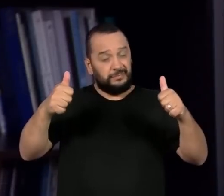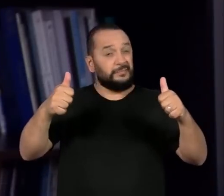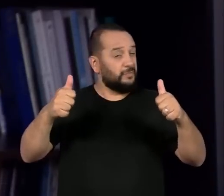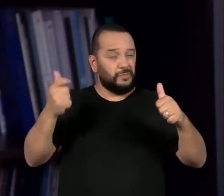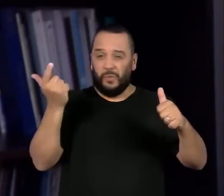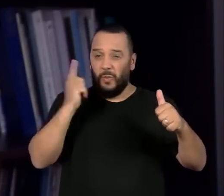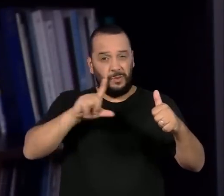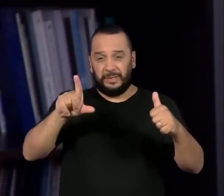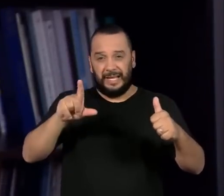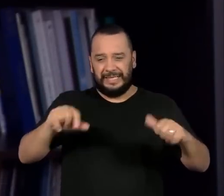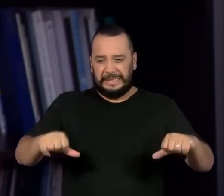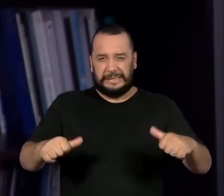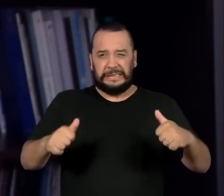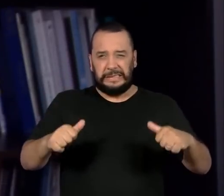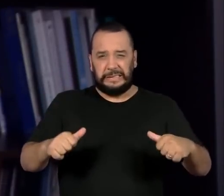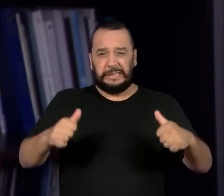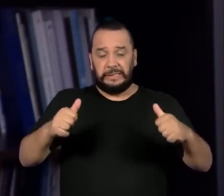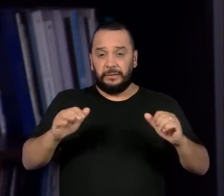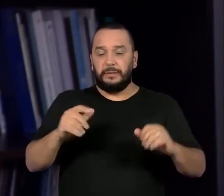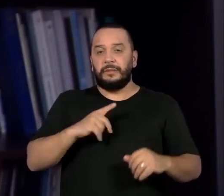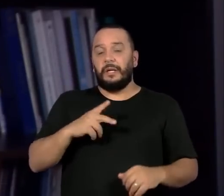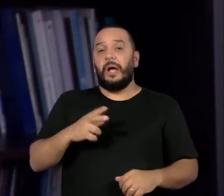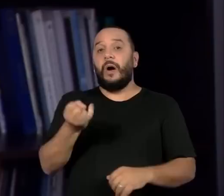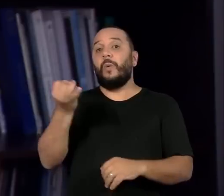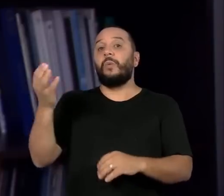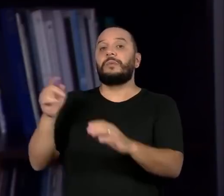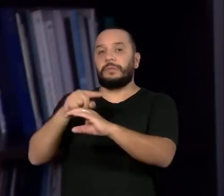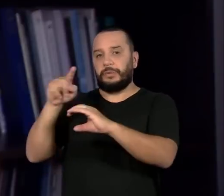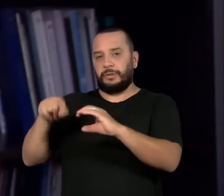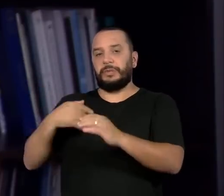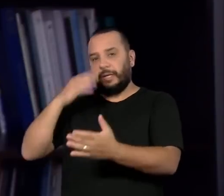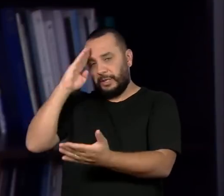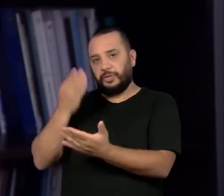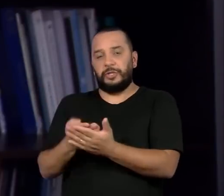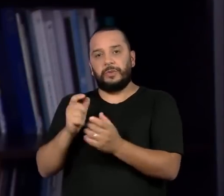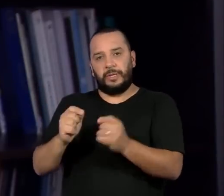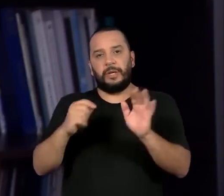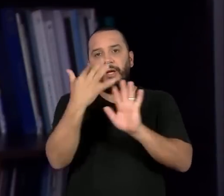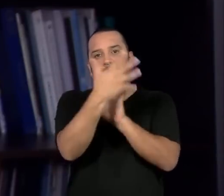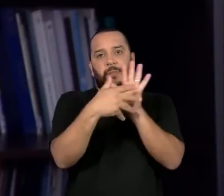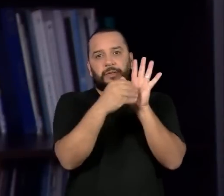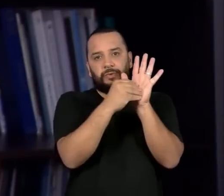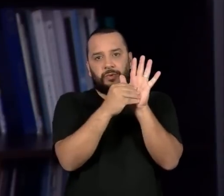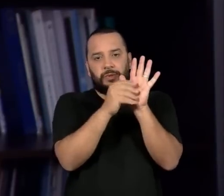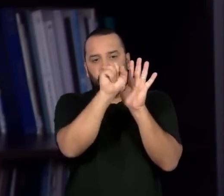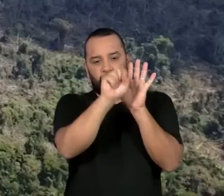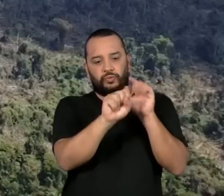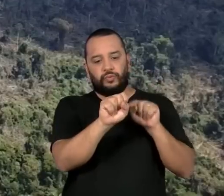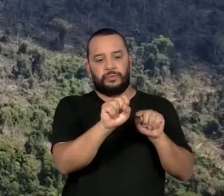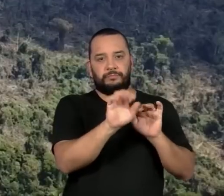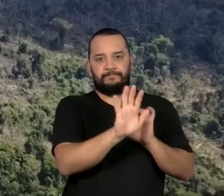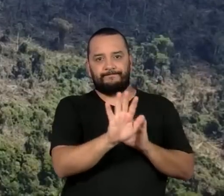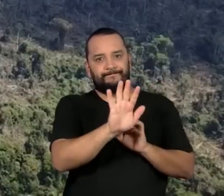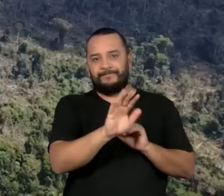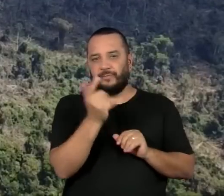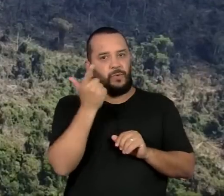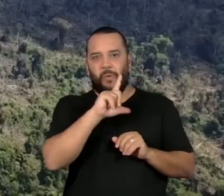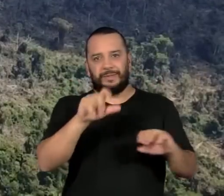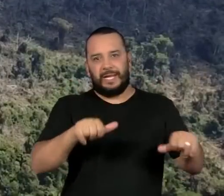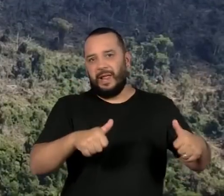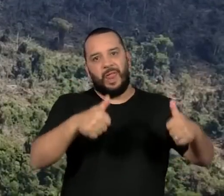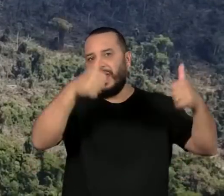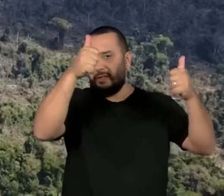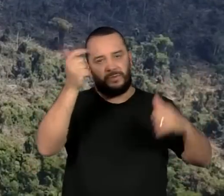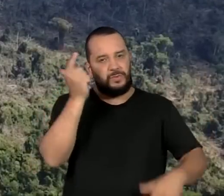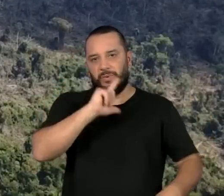cientistas que acreditam que partes do sul da Amazônia já passaram do ponto de não retorno. Você pega e